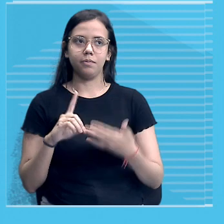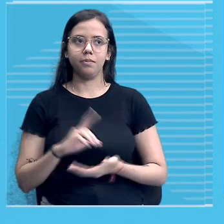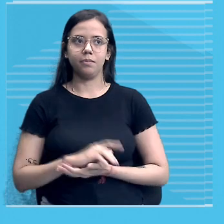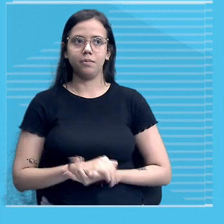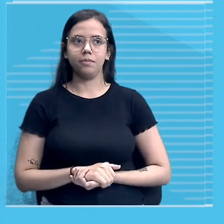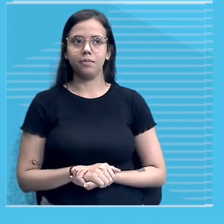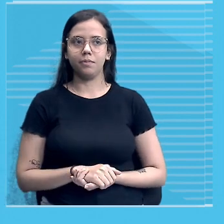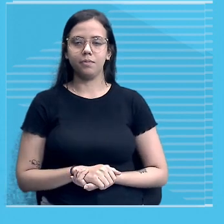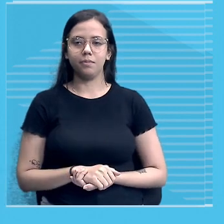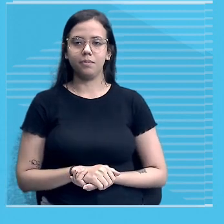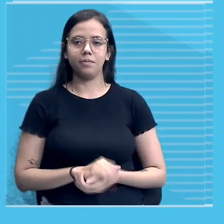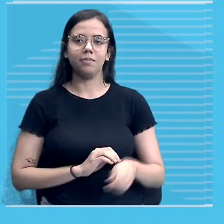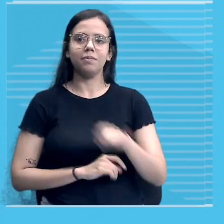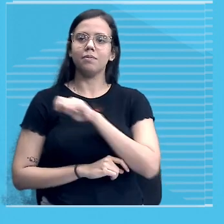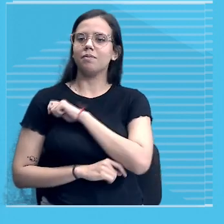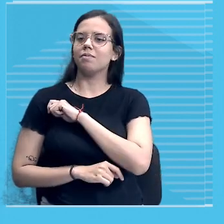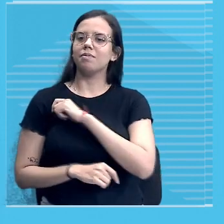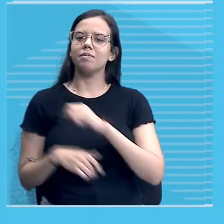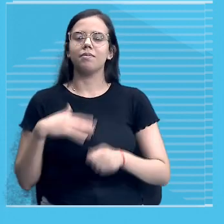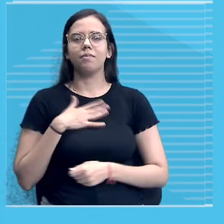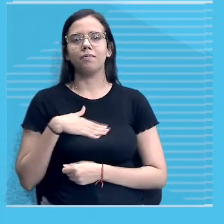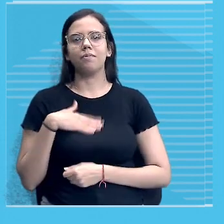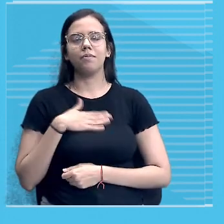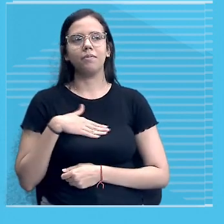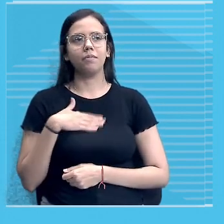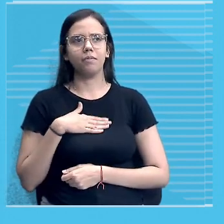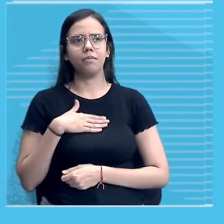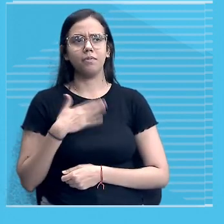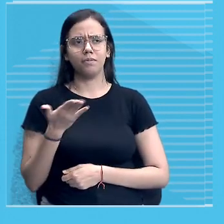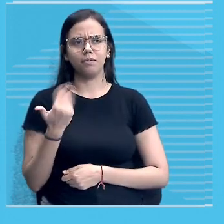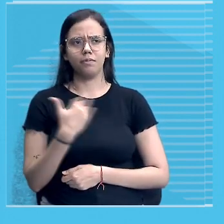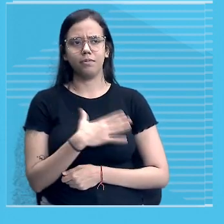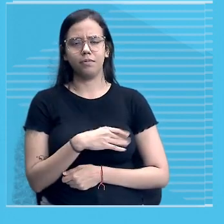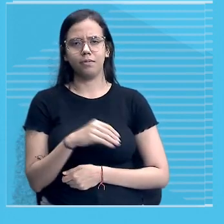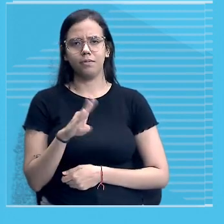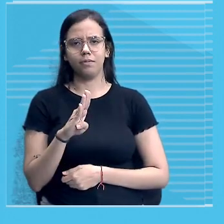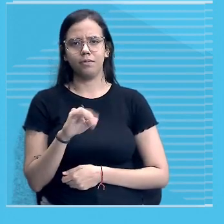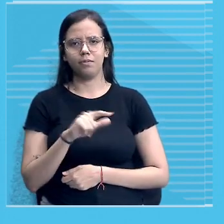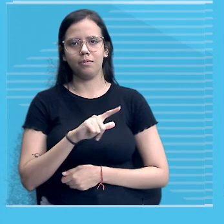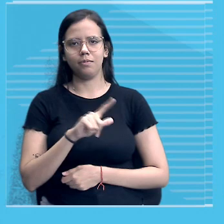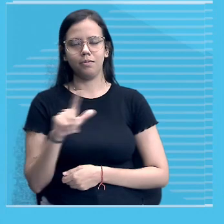a galera gosta né Bora fiz o frio